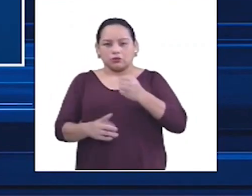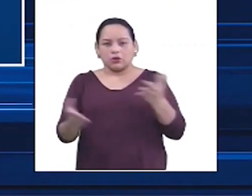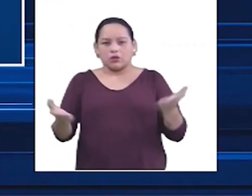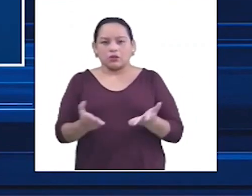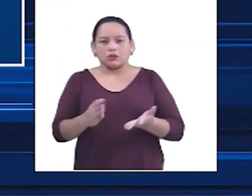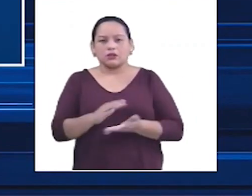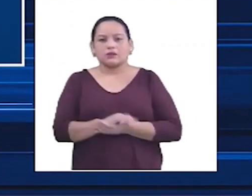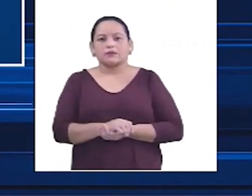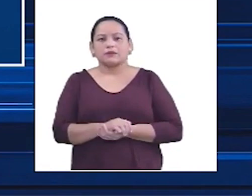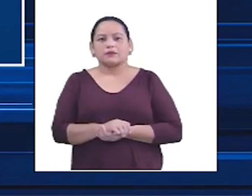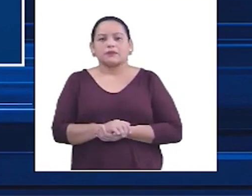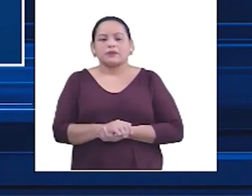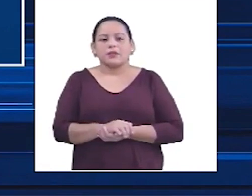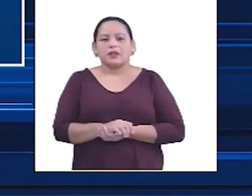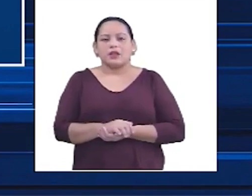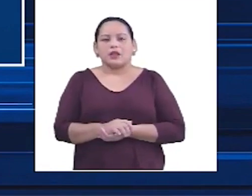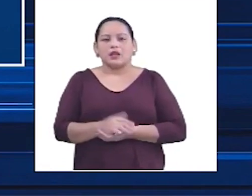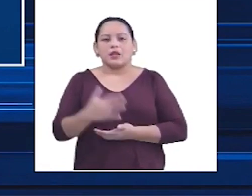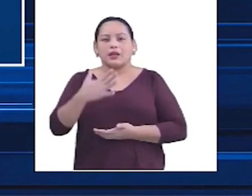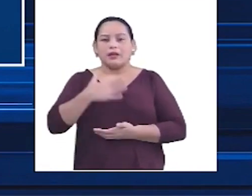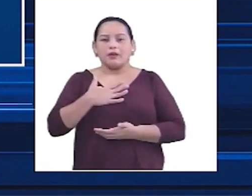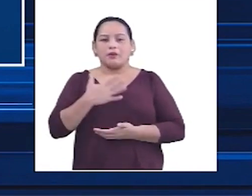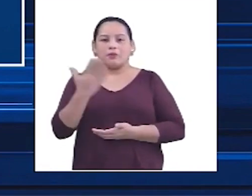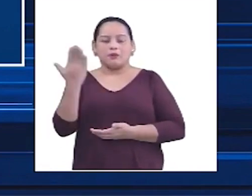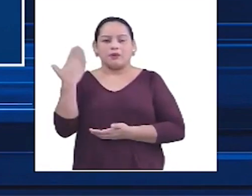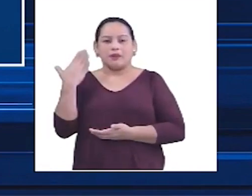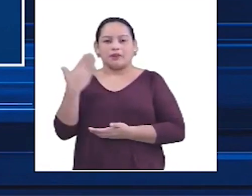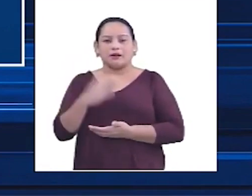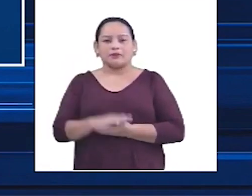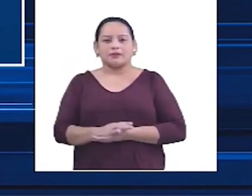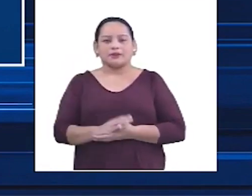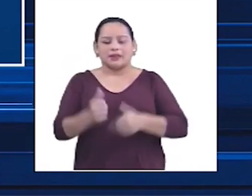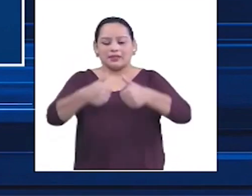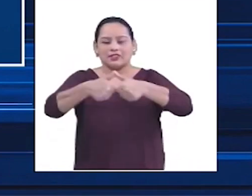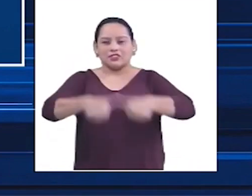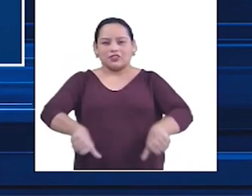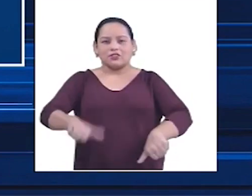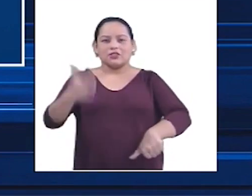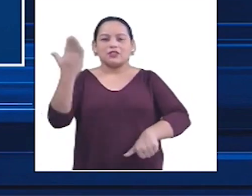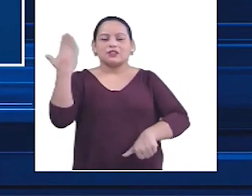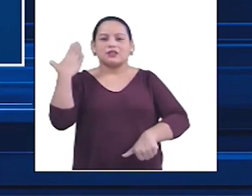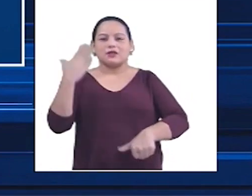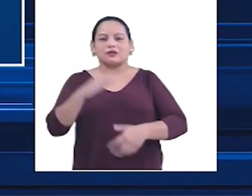I was, eu era, estava.